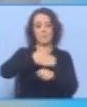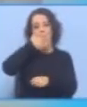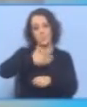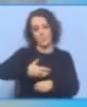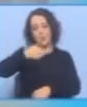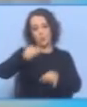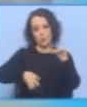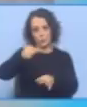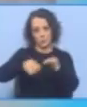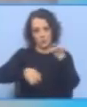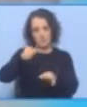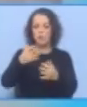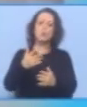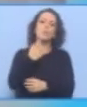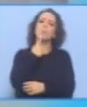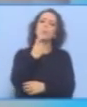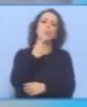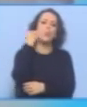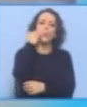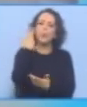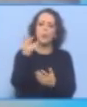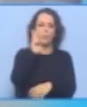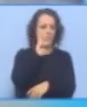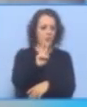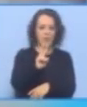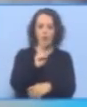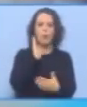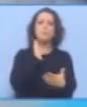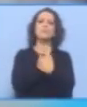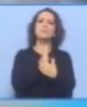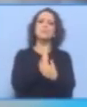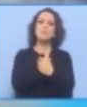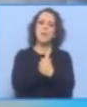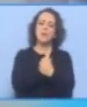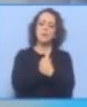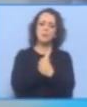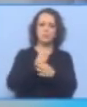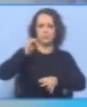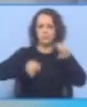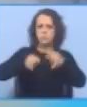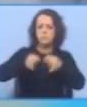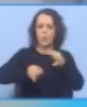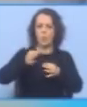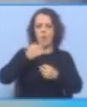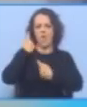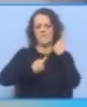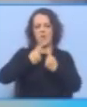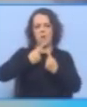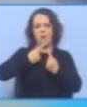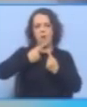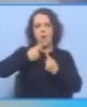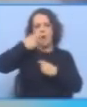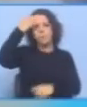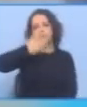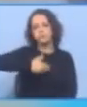que acompanha, enfim, os processos que deixam marcas na sociedade, seja pelo tempo que demoram a serem